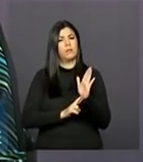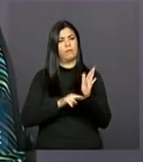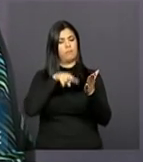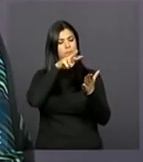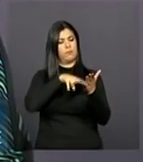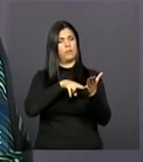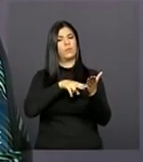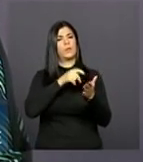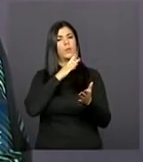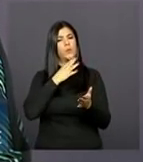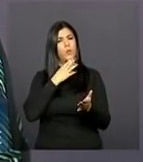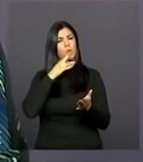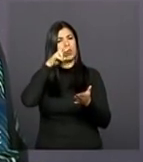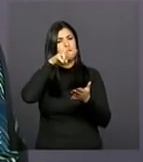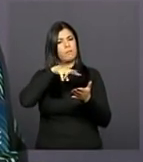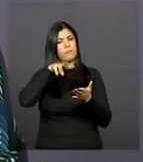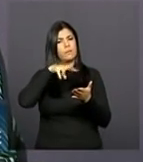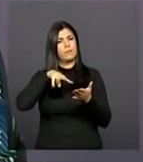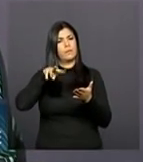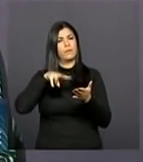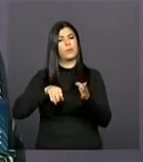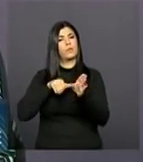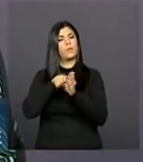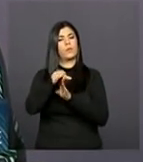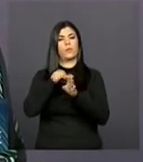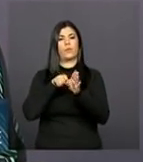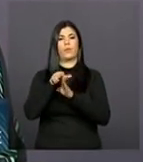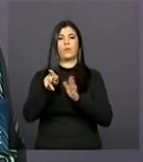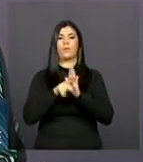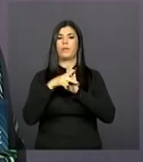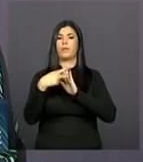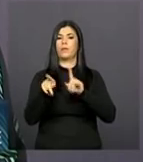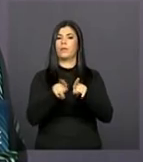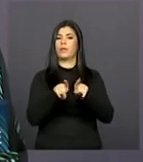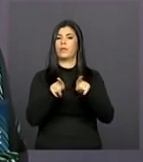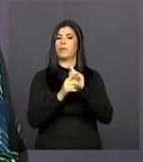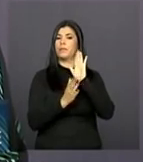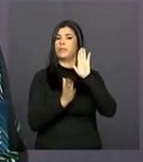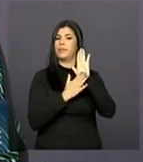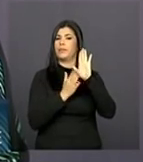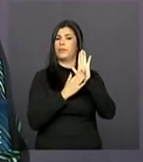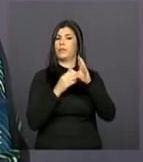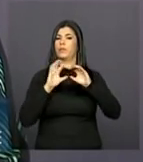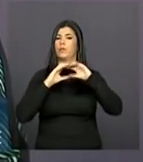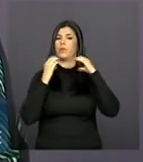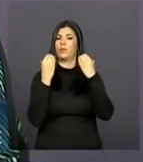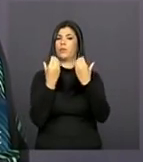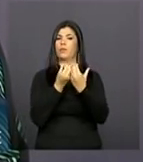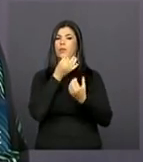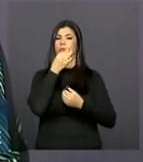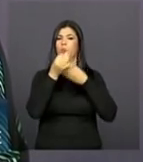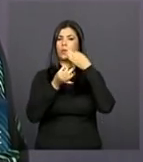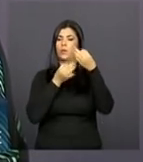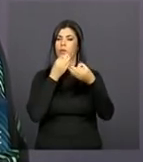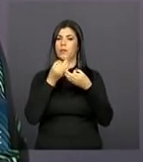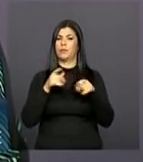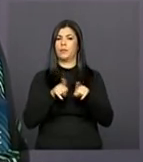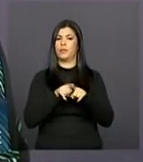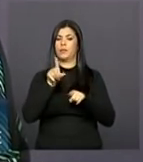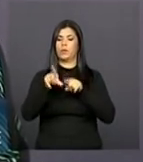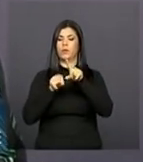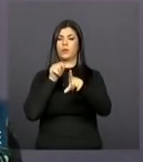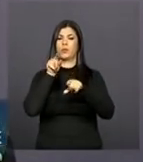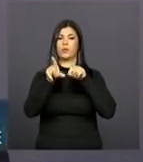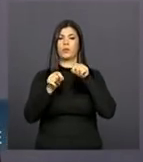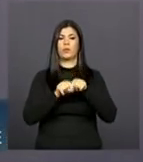vamos olhar as recomendações e as Propostas da comissão e Delas tirar